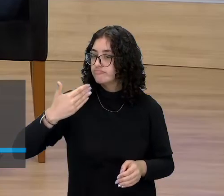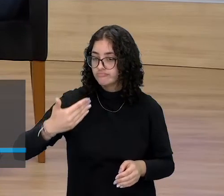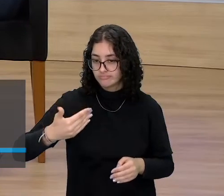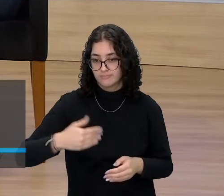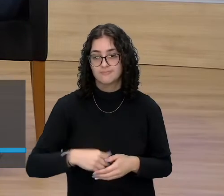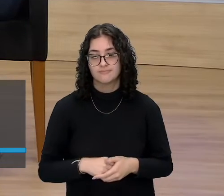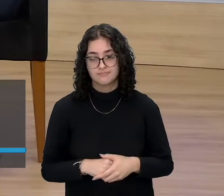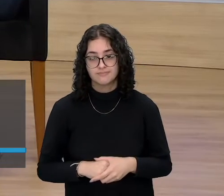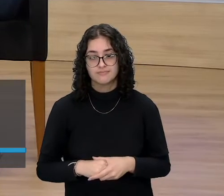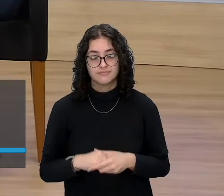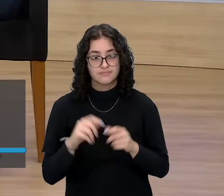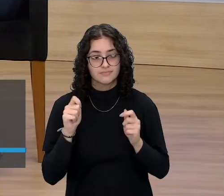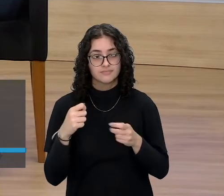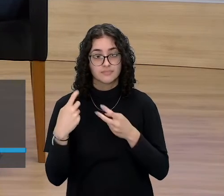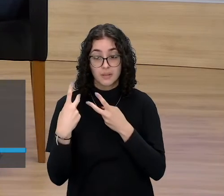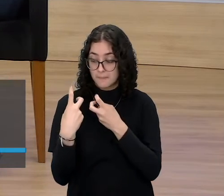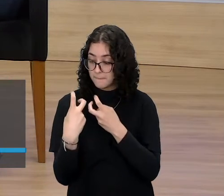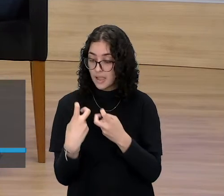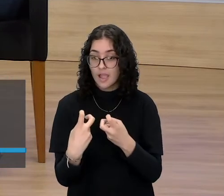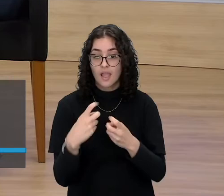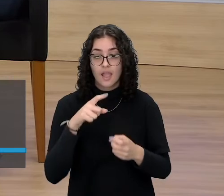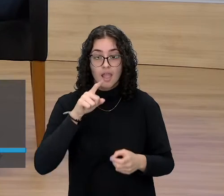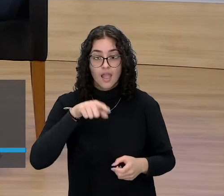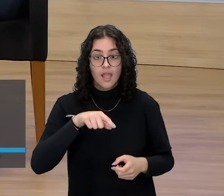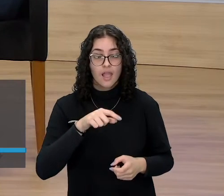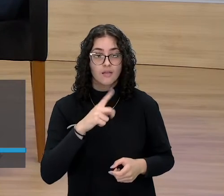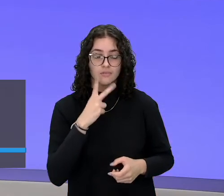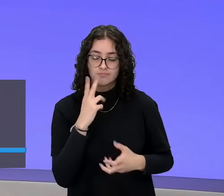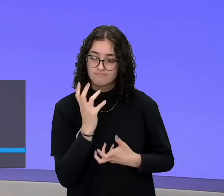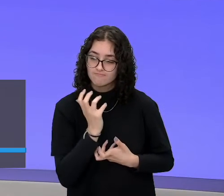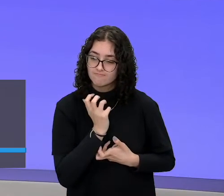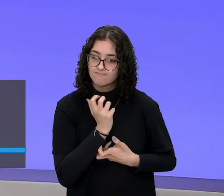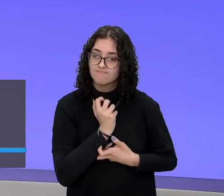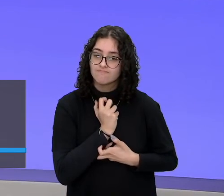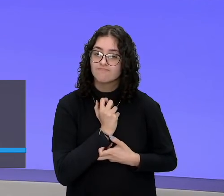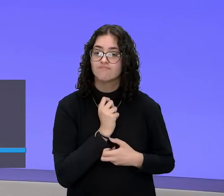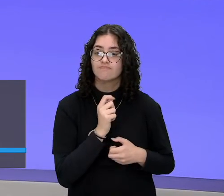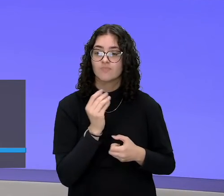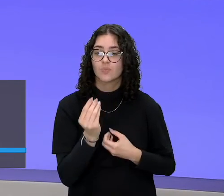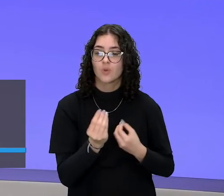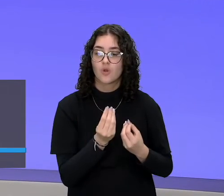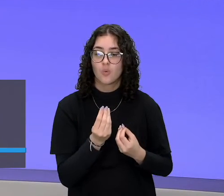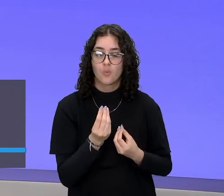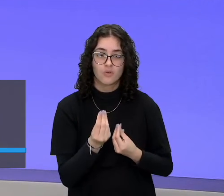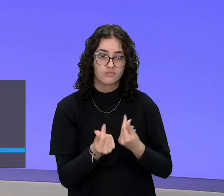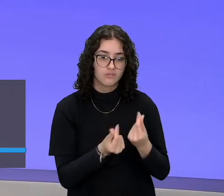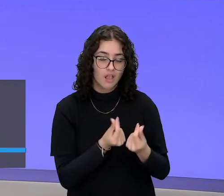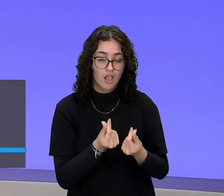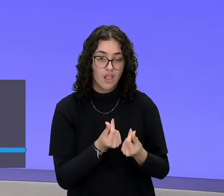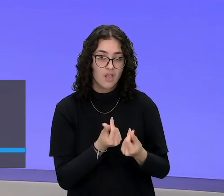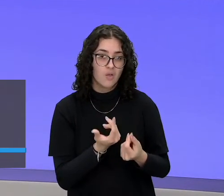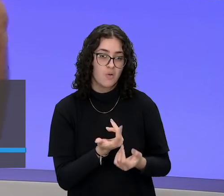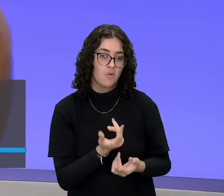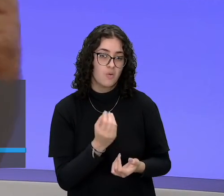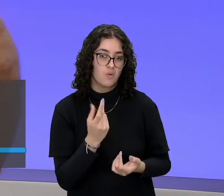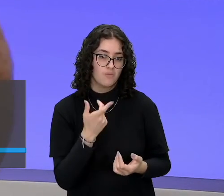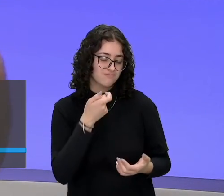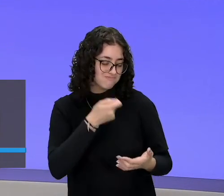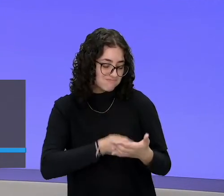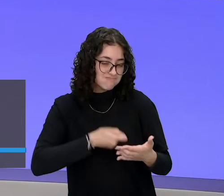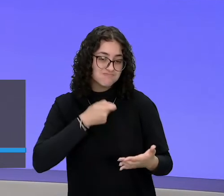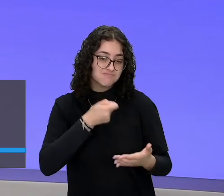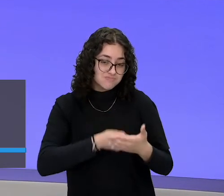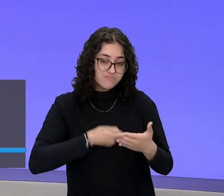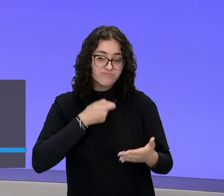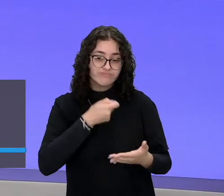passagens. A gente percebe o quanto acolhedores, independente das condições econômicas, independente de toda a resistência que